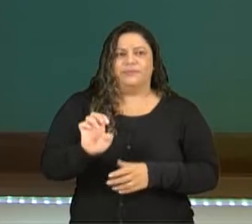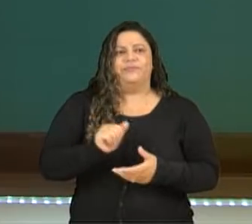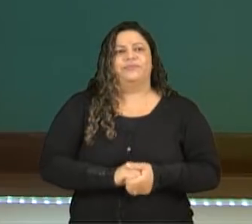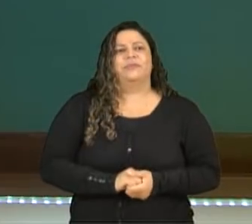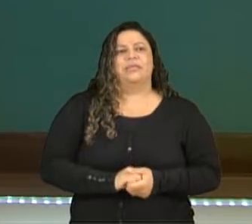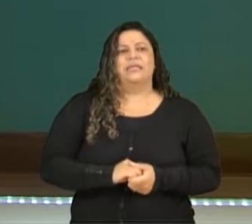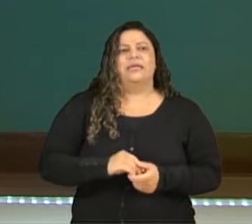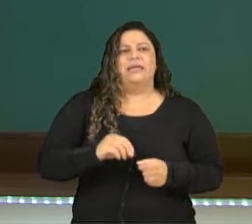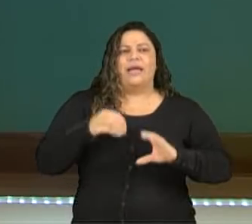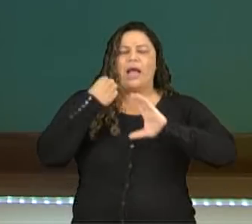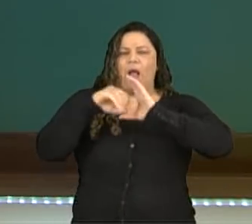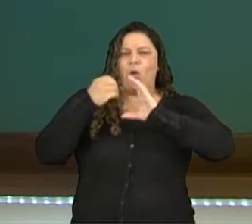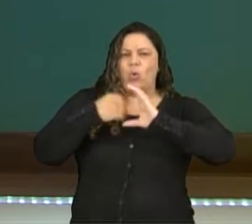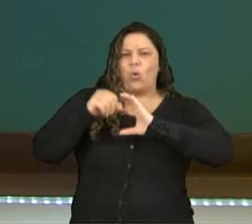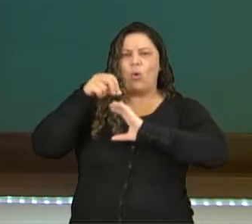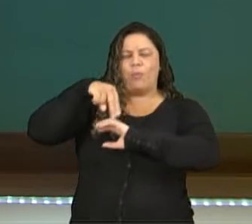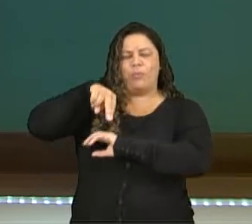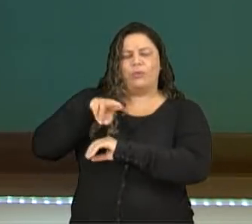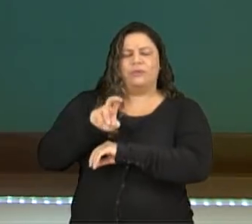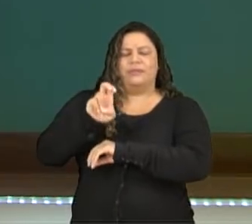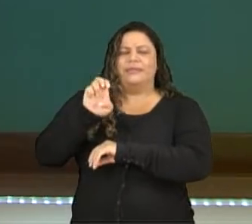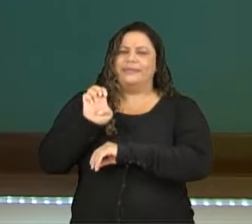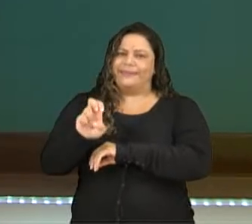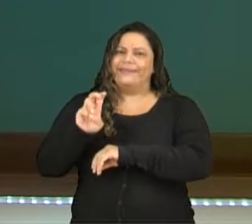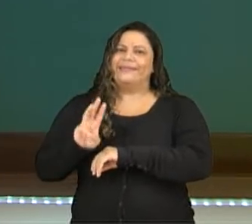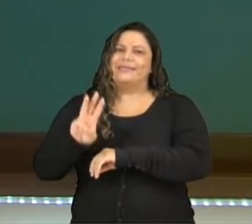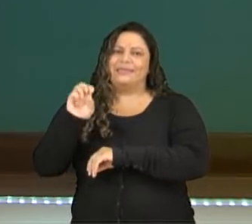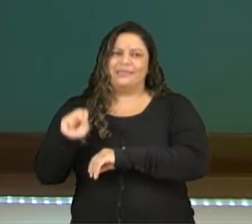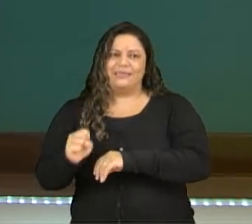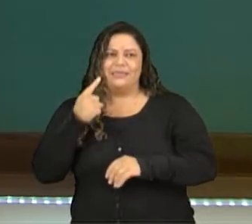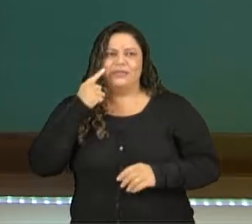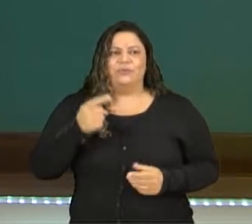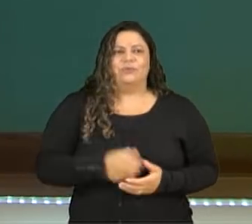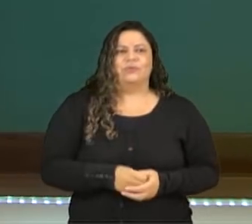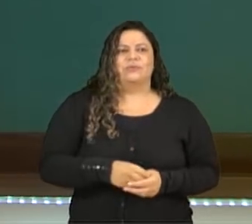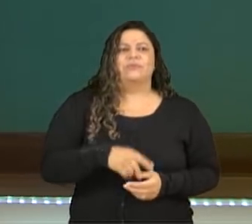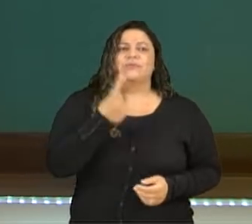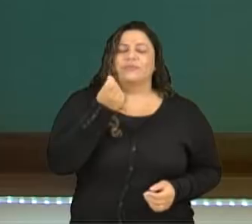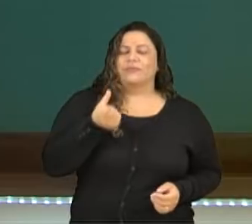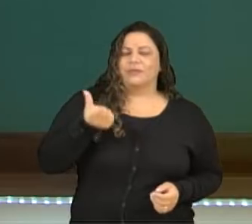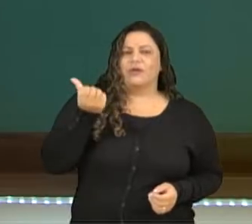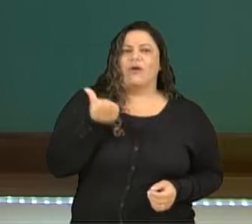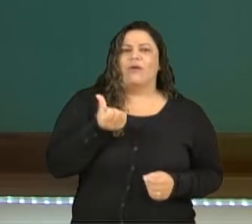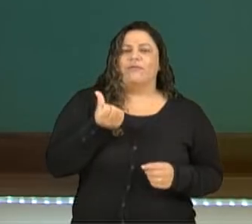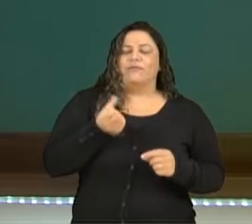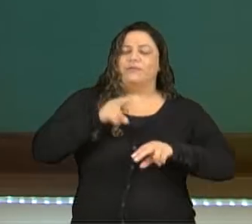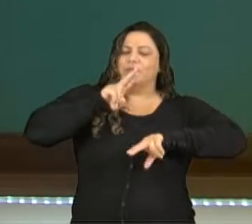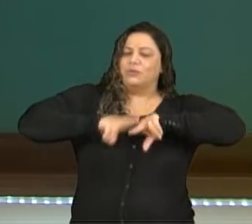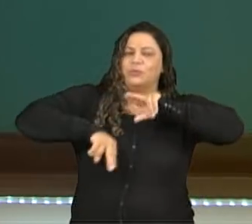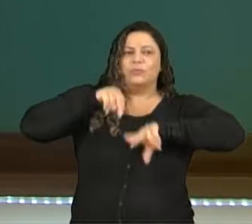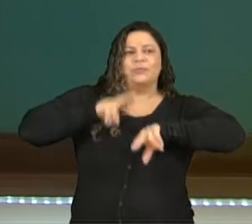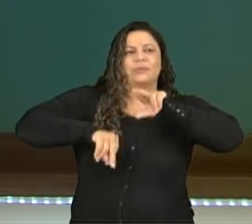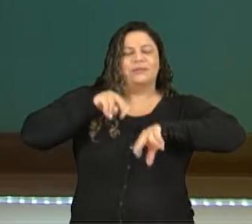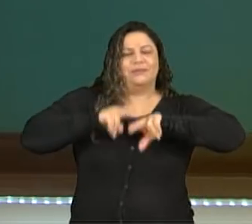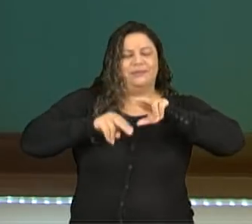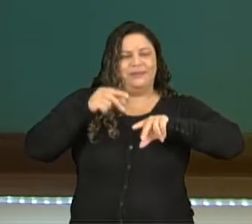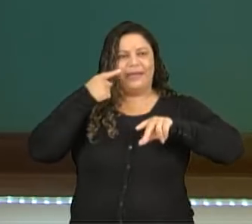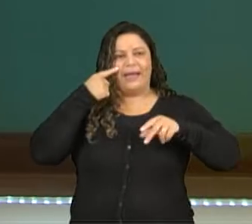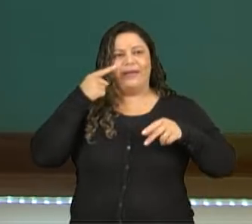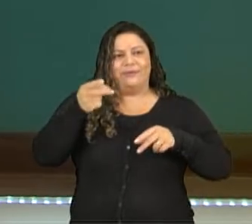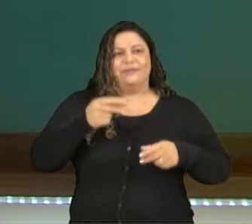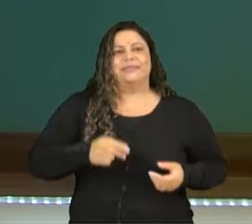19/6/2017, às 2 horas. Então, aqui, pessoal, eu já coloquei na nossa aula, novamente, né, o título